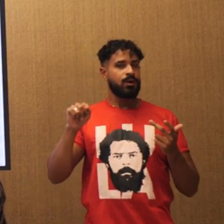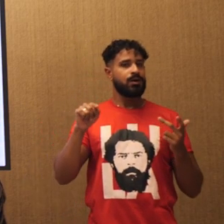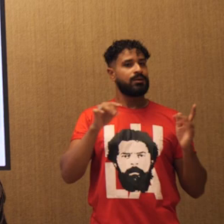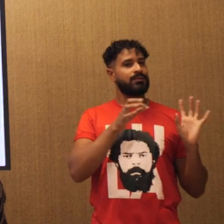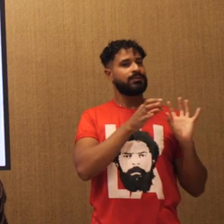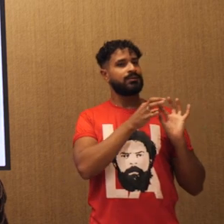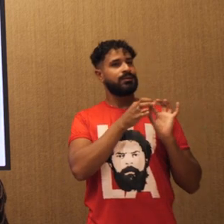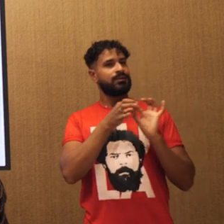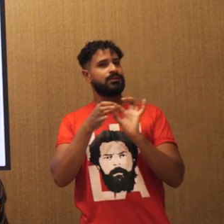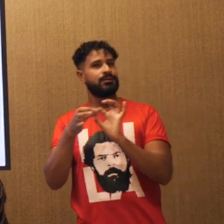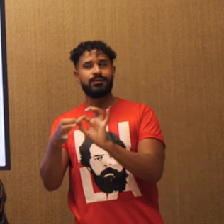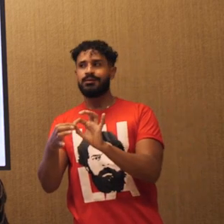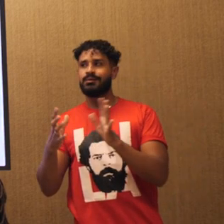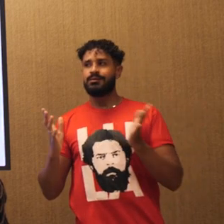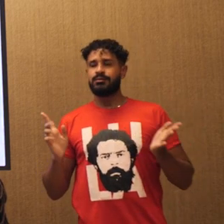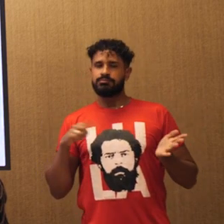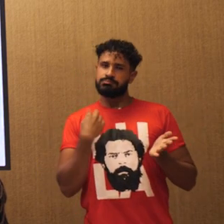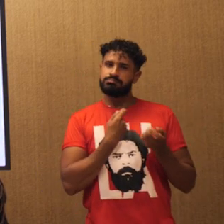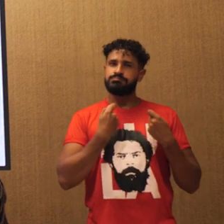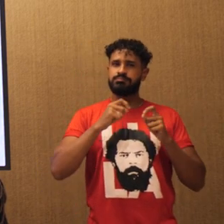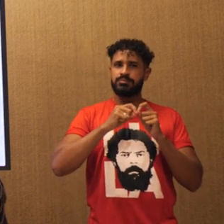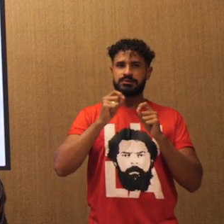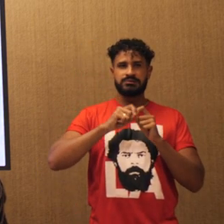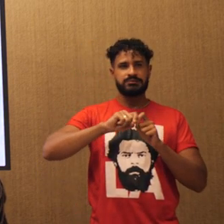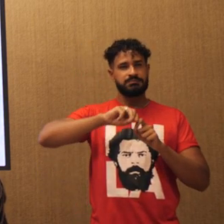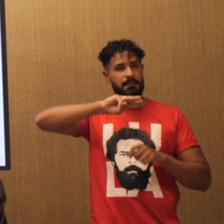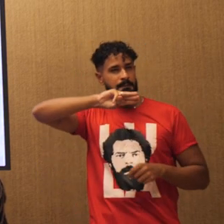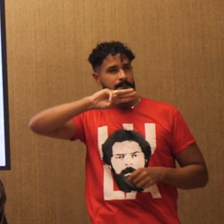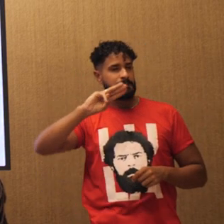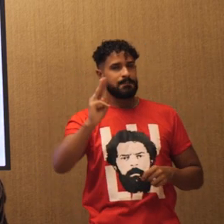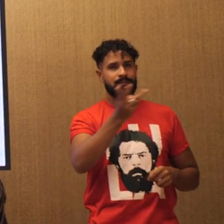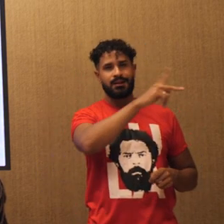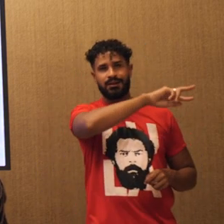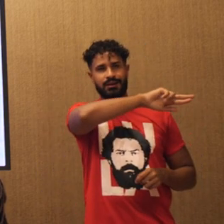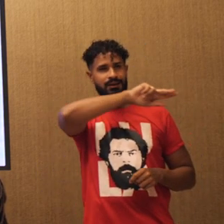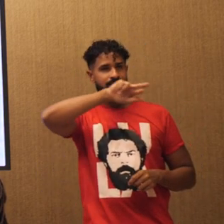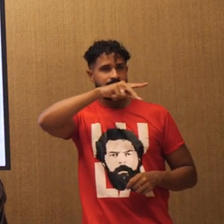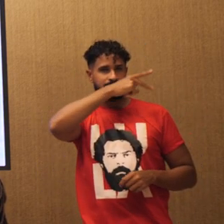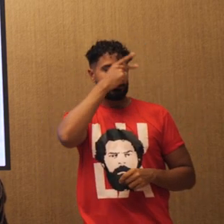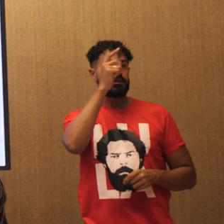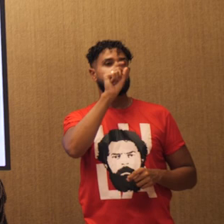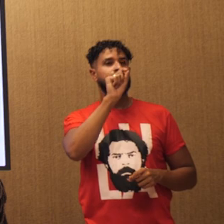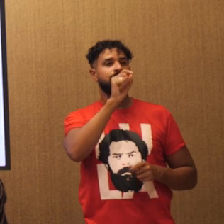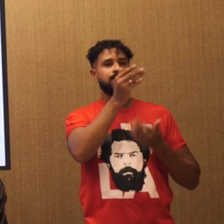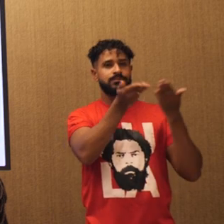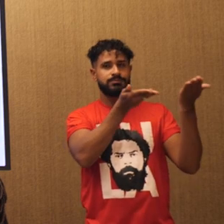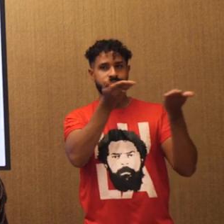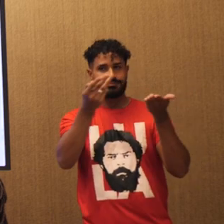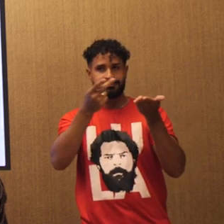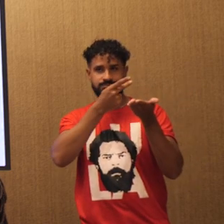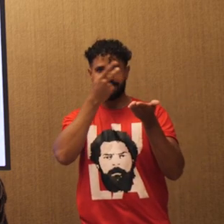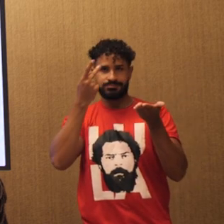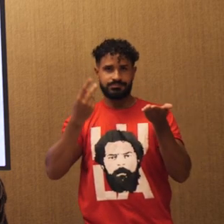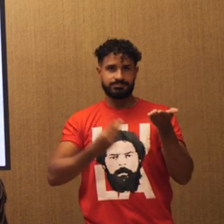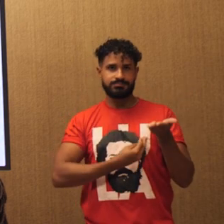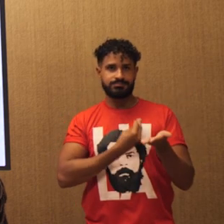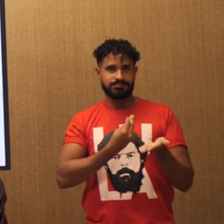conjuntura que a gente tem que fazer de milhares de pessoas, que é cuidar da vida das